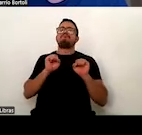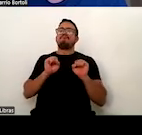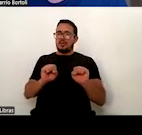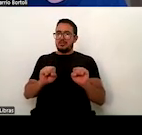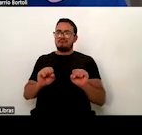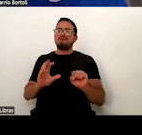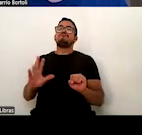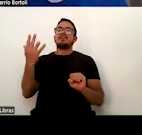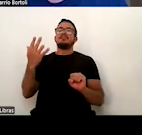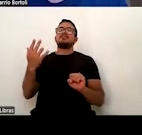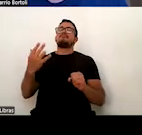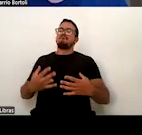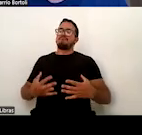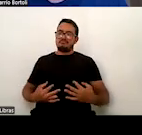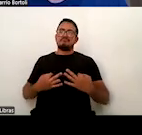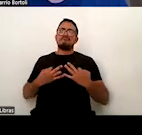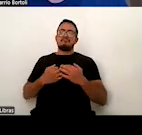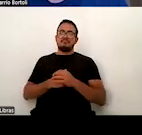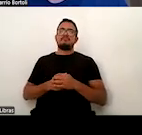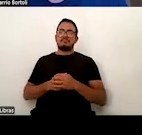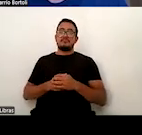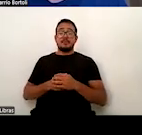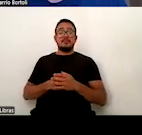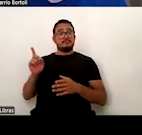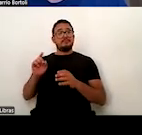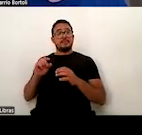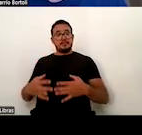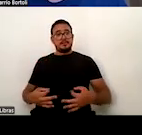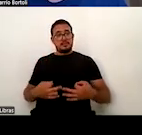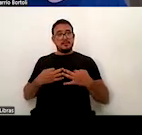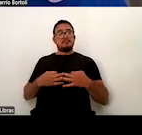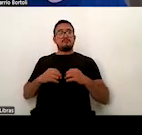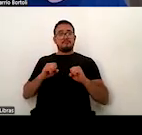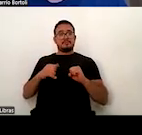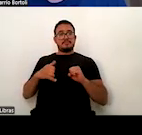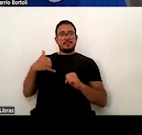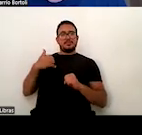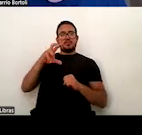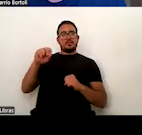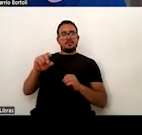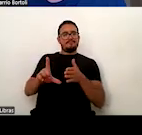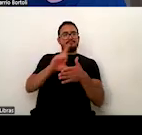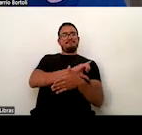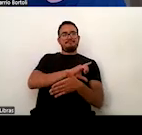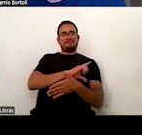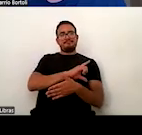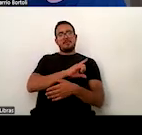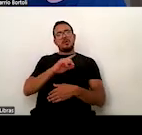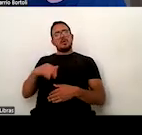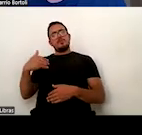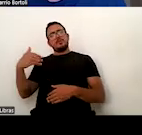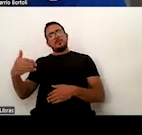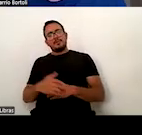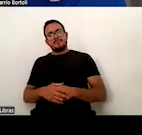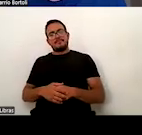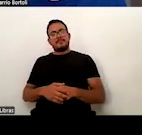pode aparecer bem cedo, que é antes dos 50 anos, e aqui o câncer que pode aparecer mais tarde, acima dos 50